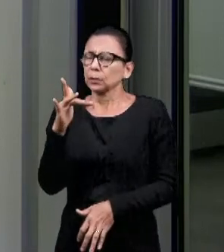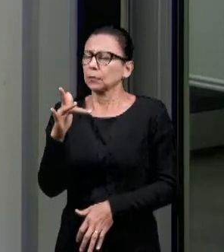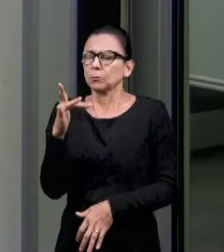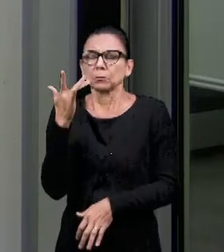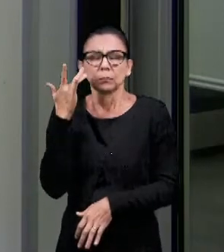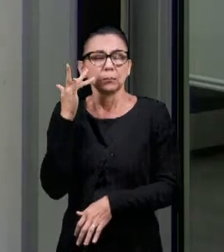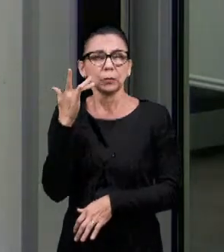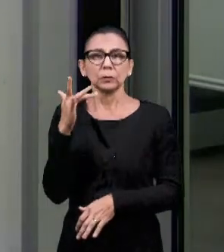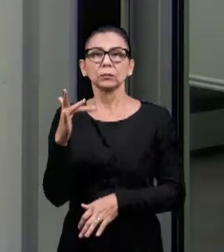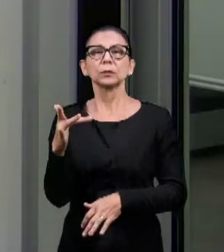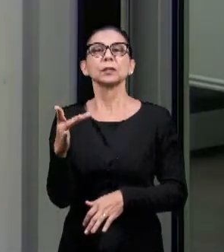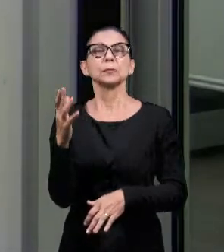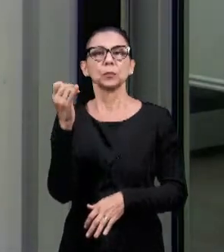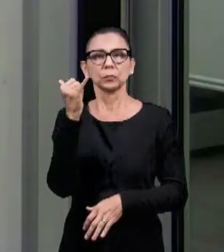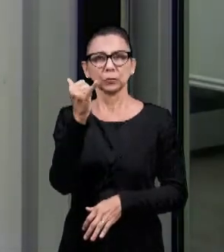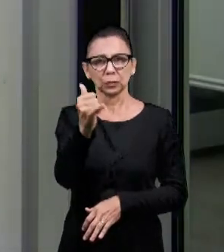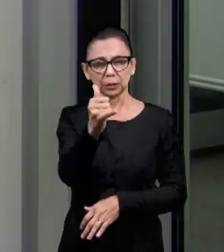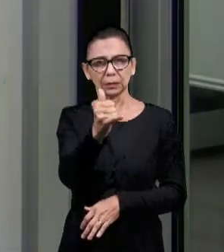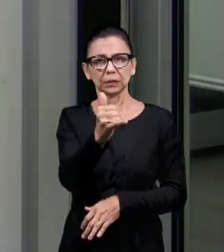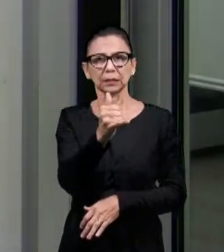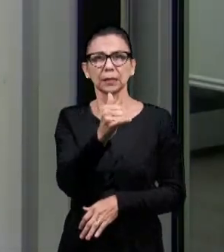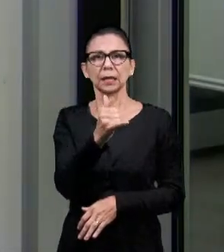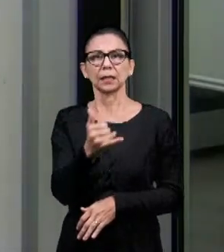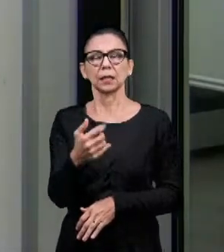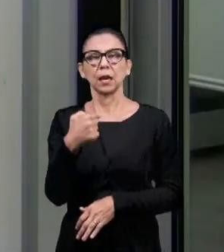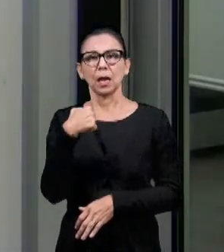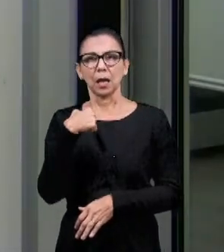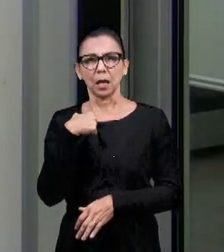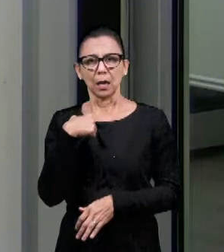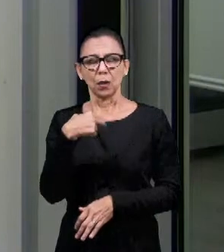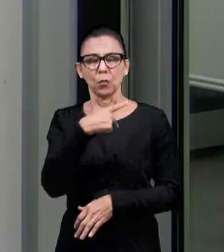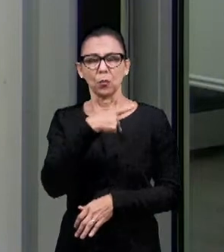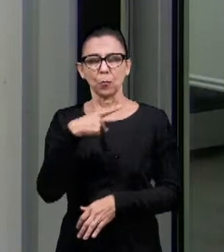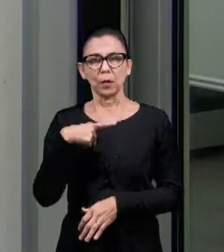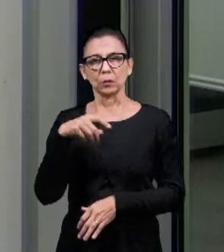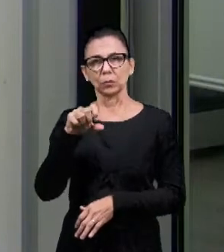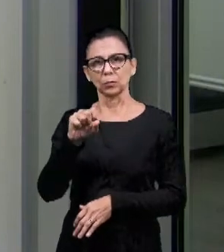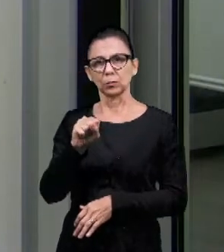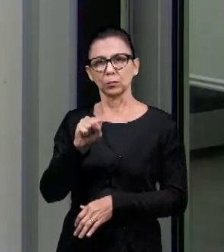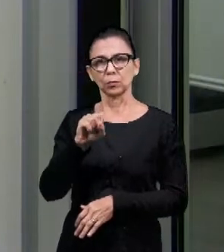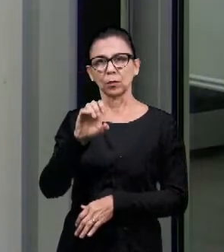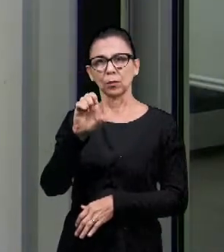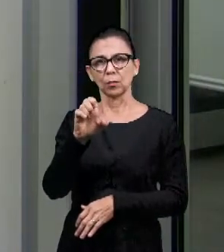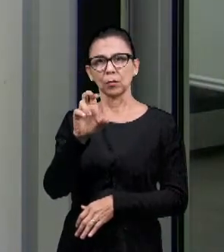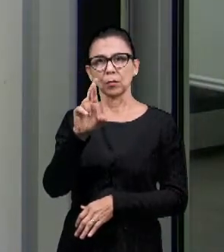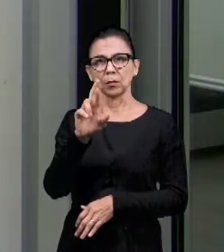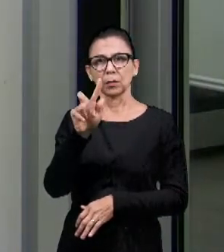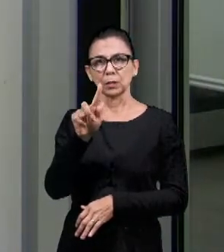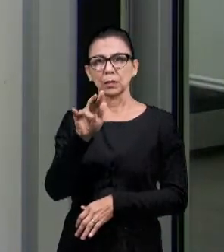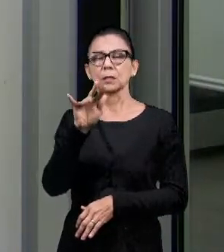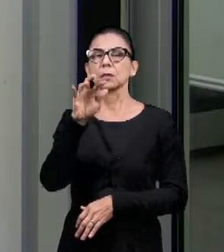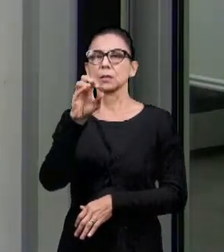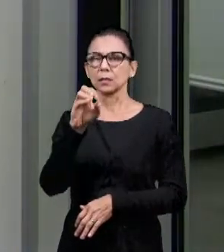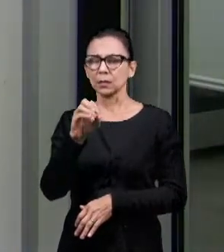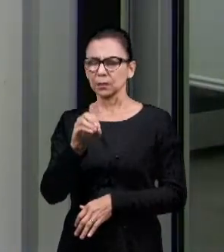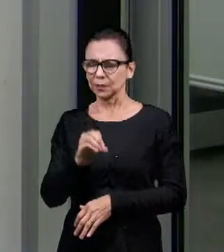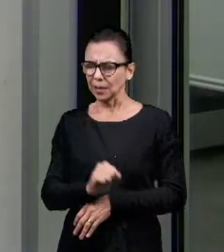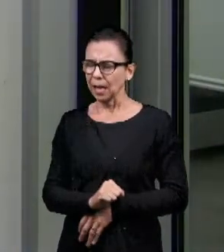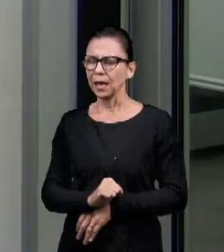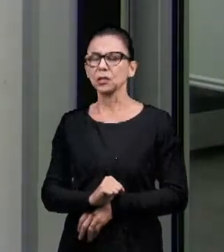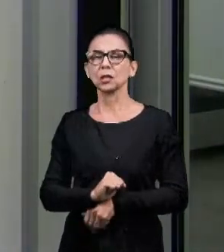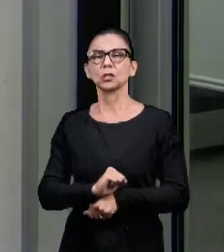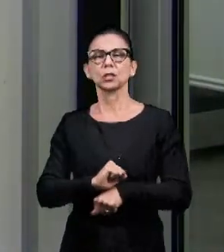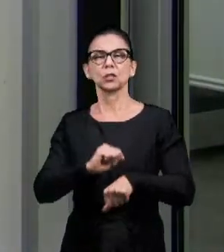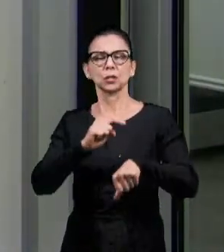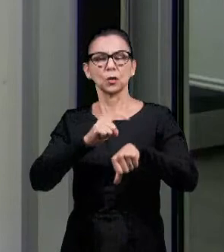Quer dizer para os irmãos que eu e o pastor Sérgio temos assim um período, um dia que a gente tira para buscar o Senhor, para